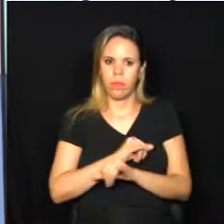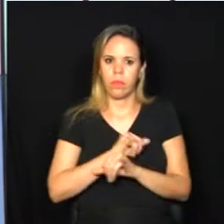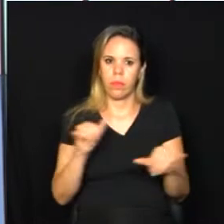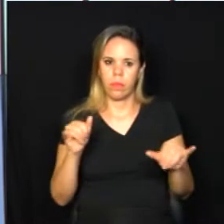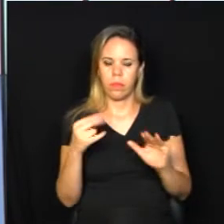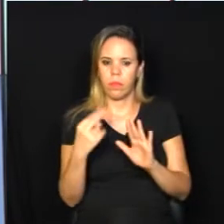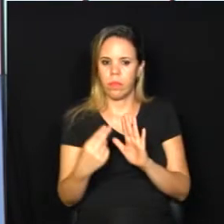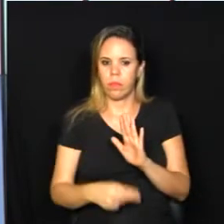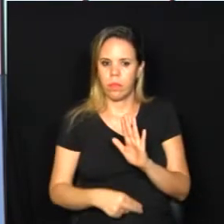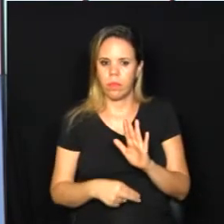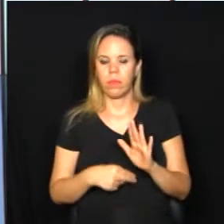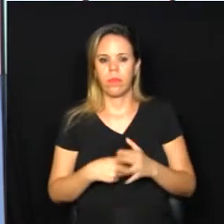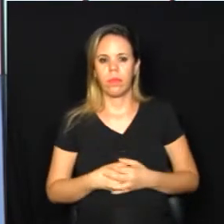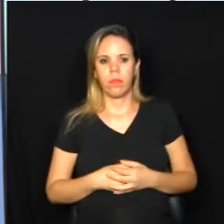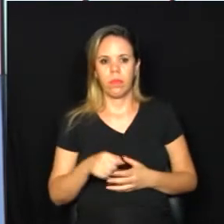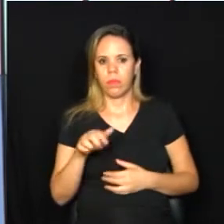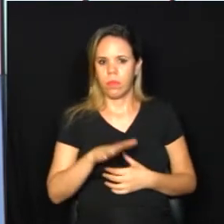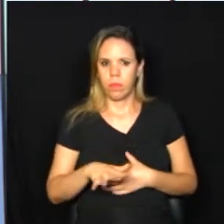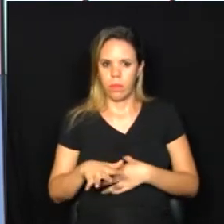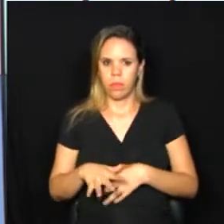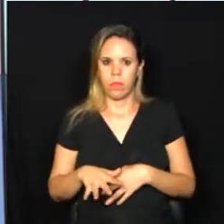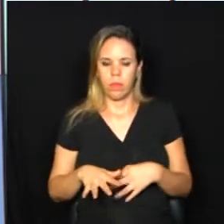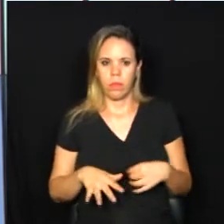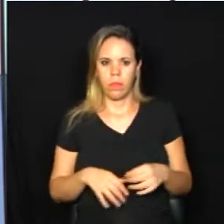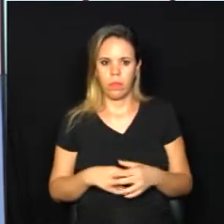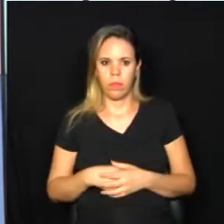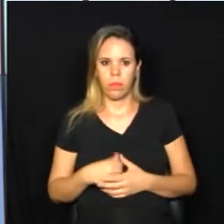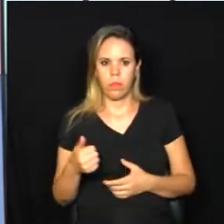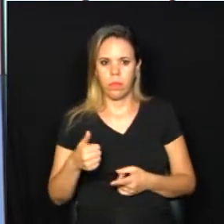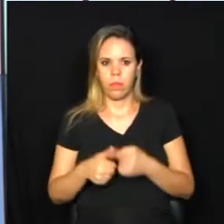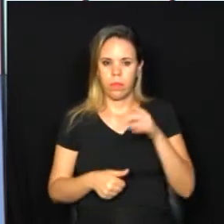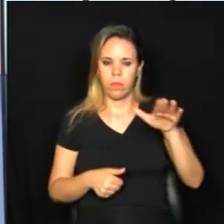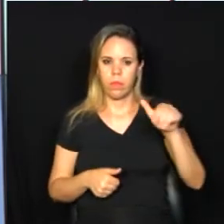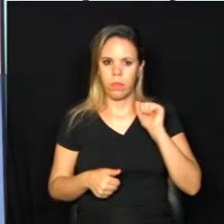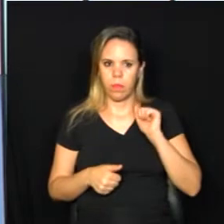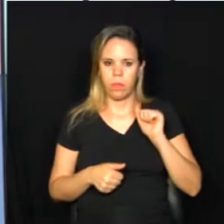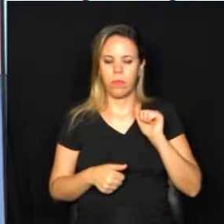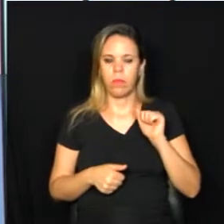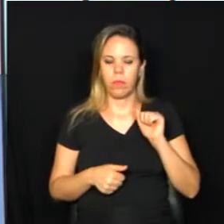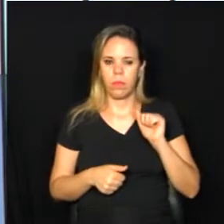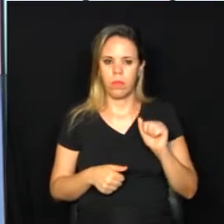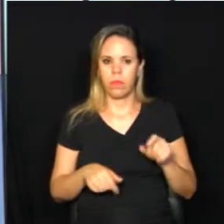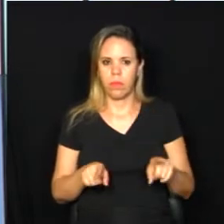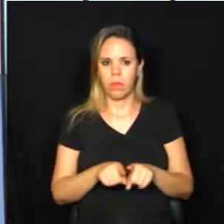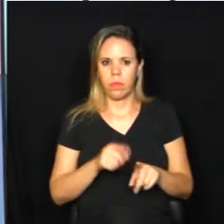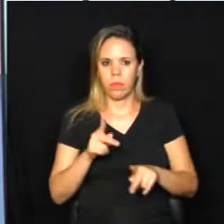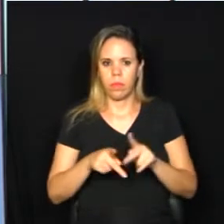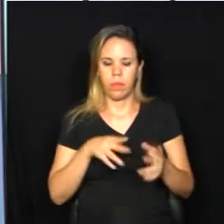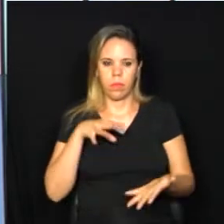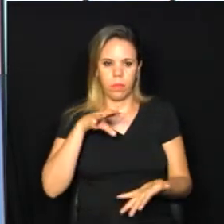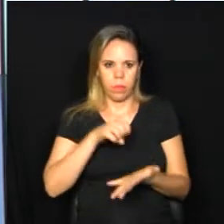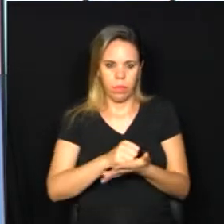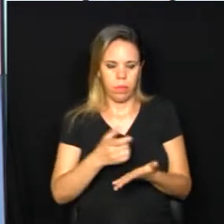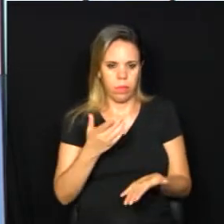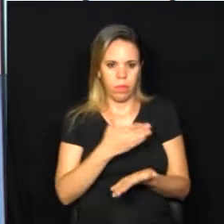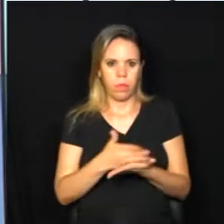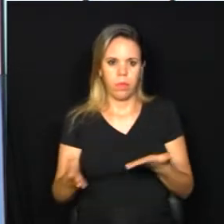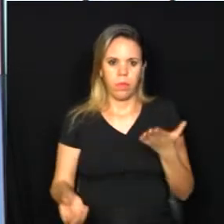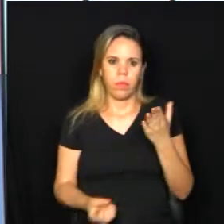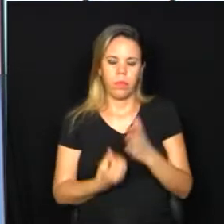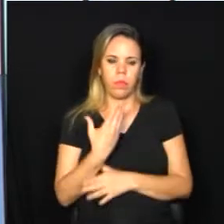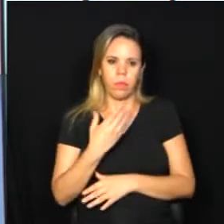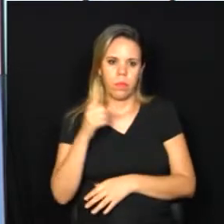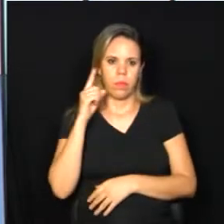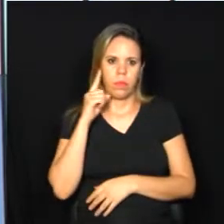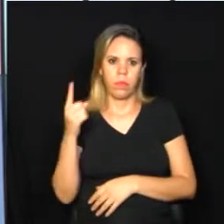da lista de classificação geral e da lista da primeira chamada dos classificados. E a matrícula acontece